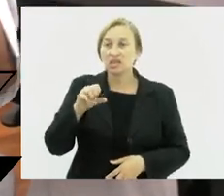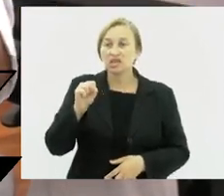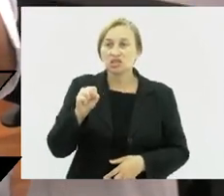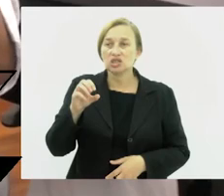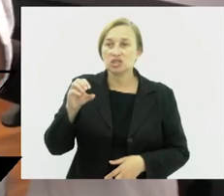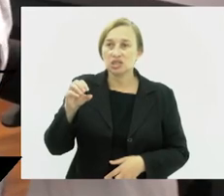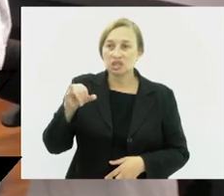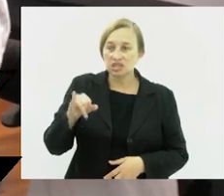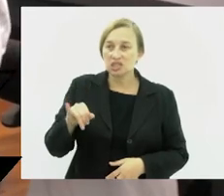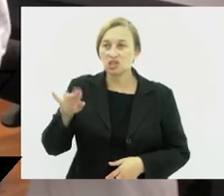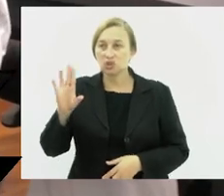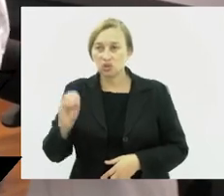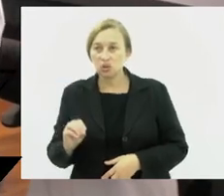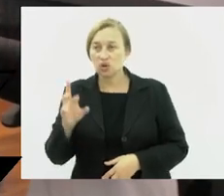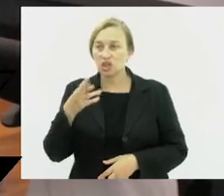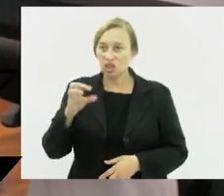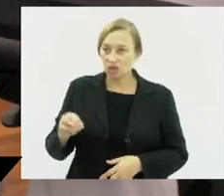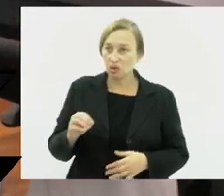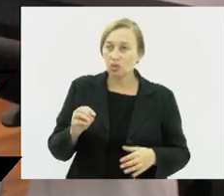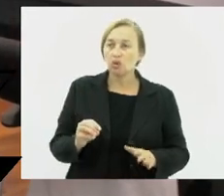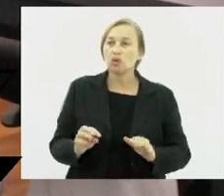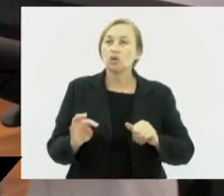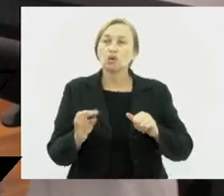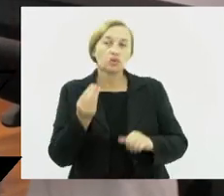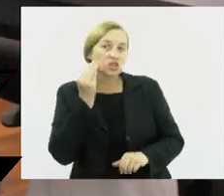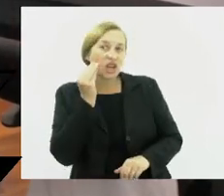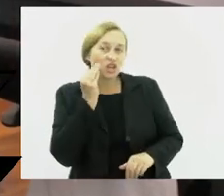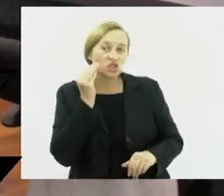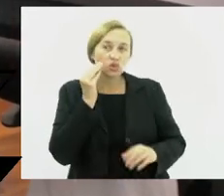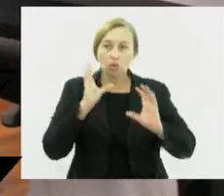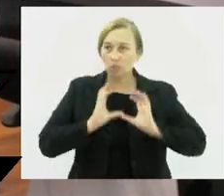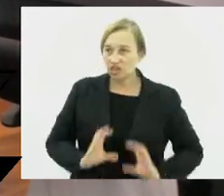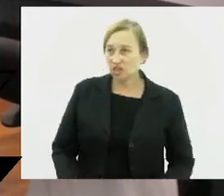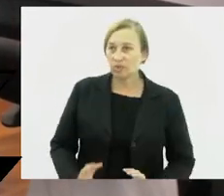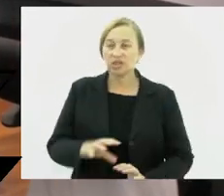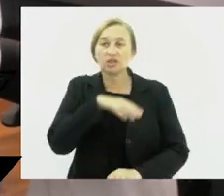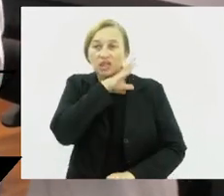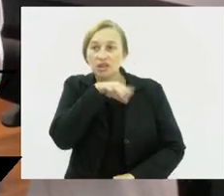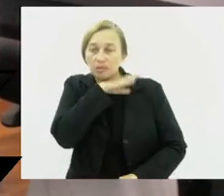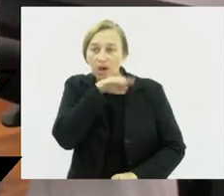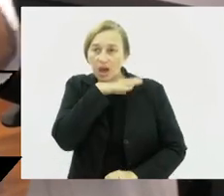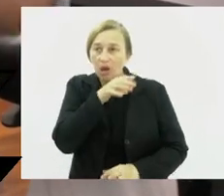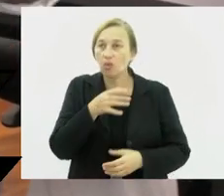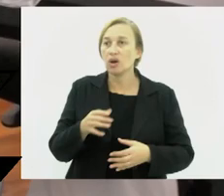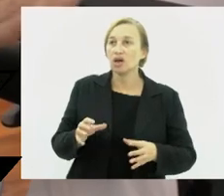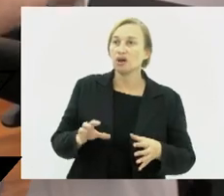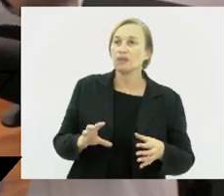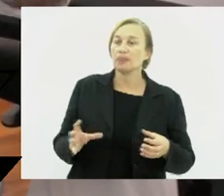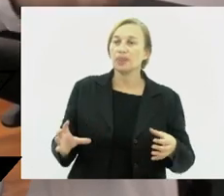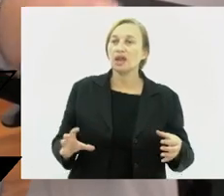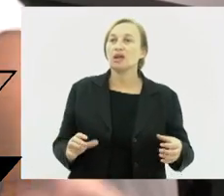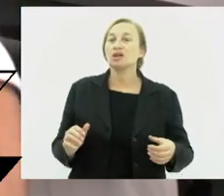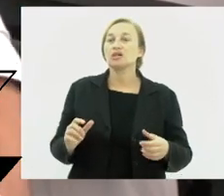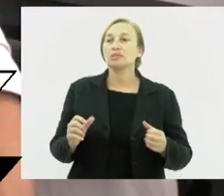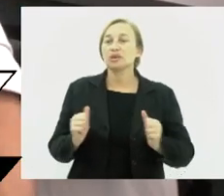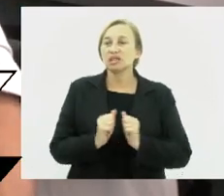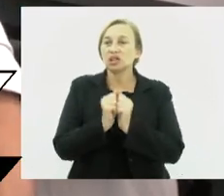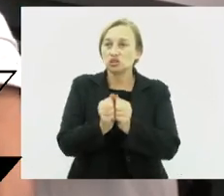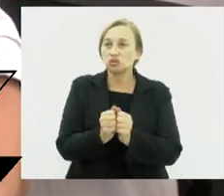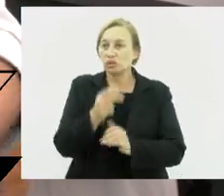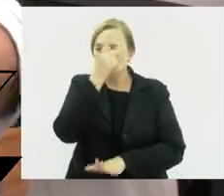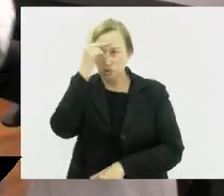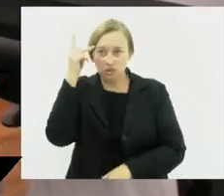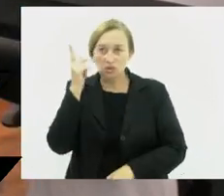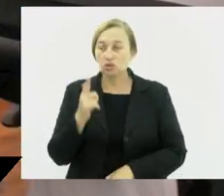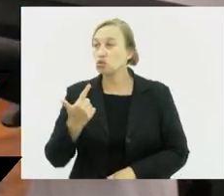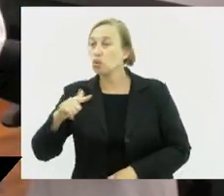bacana de fazer o teste de comportamento animal, para ver se é um animal sociável, andar com as pessoas ou com outros animais. Eu